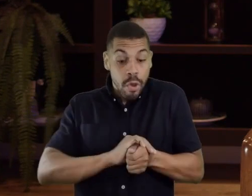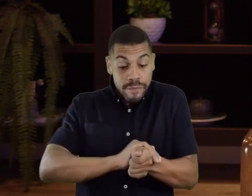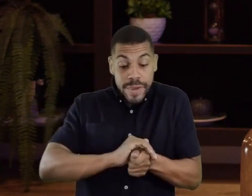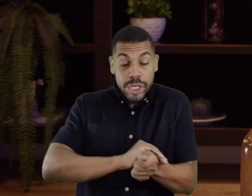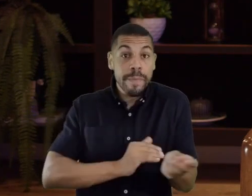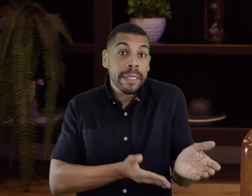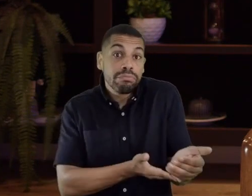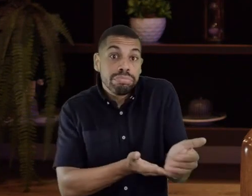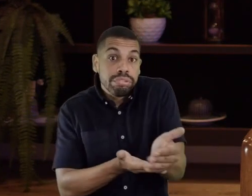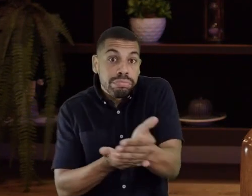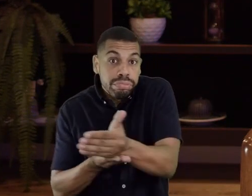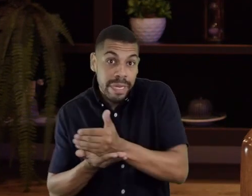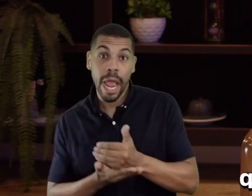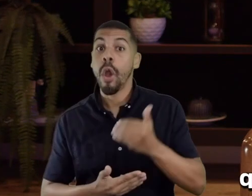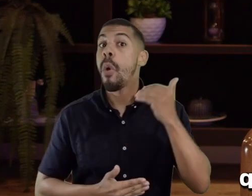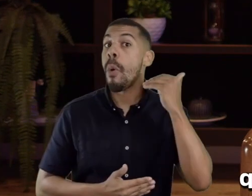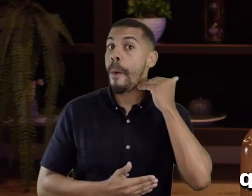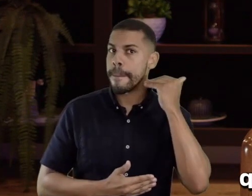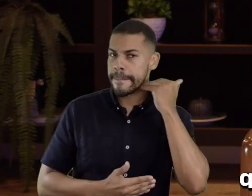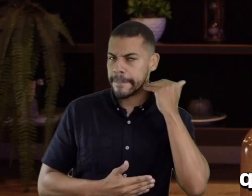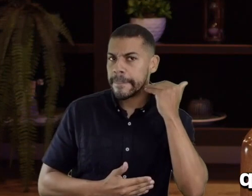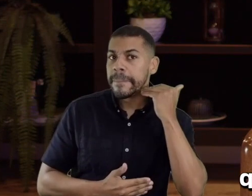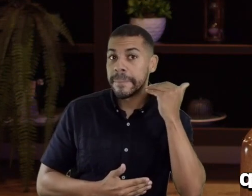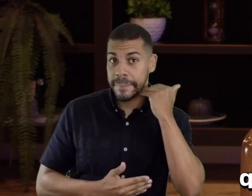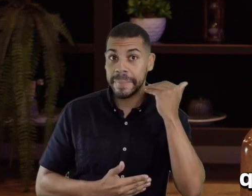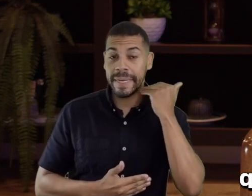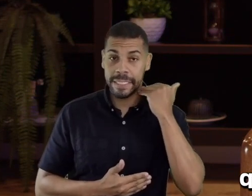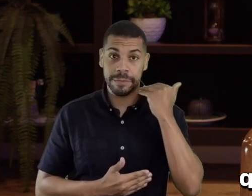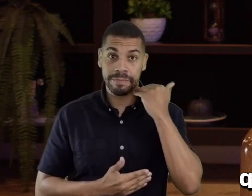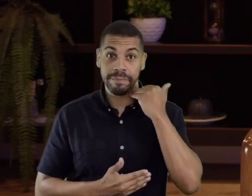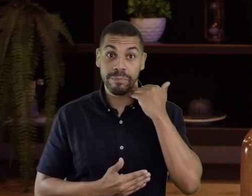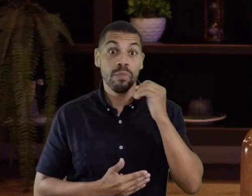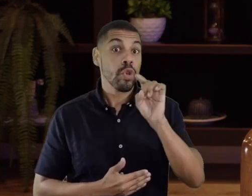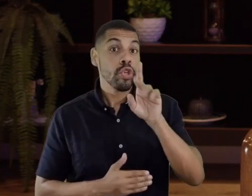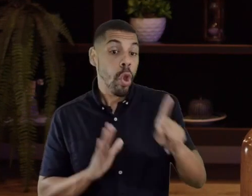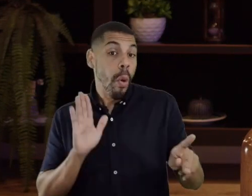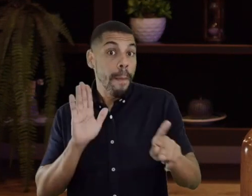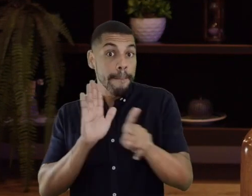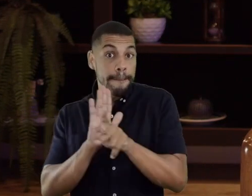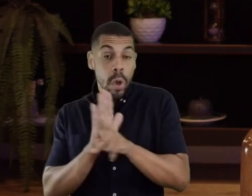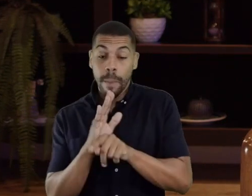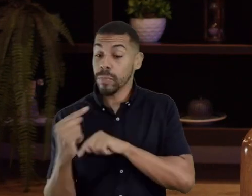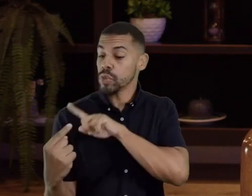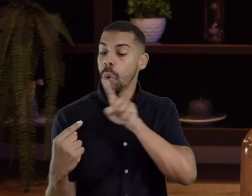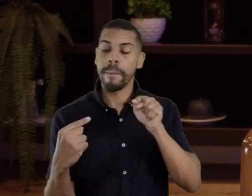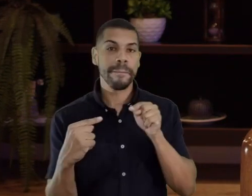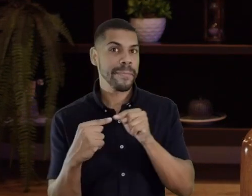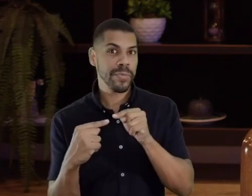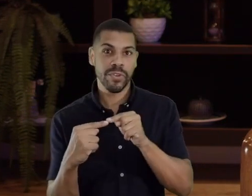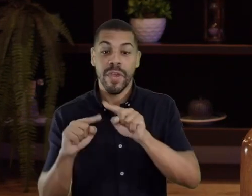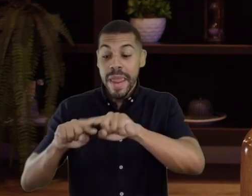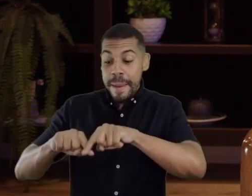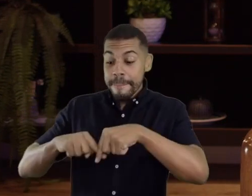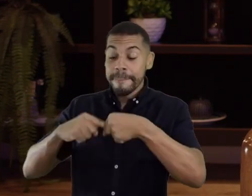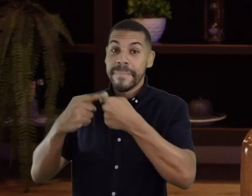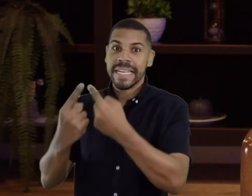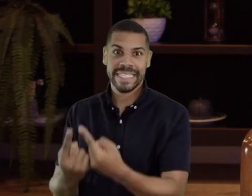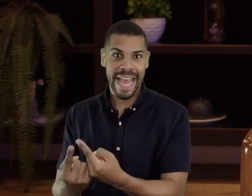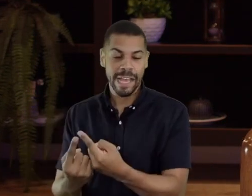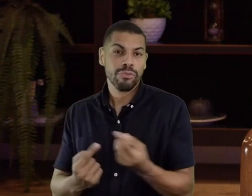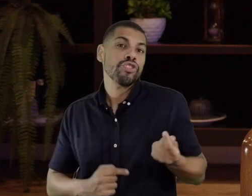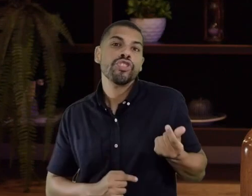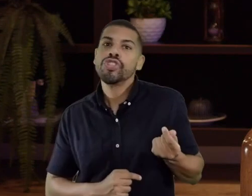investimento que você faz só que o dinheiro o banco quando Capitu esse dinheiro do investidor Ele só pode fazer uma coisa com esse dinheiro